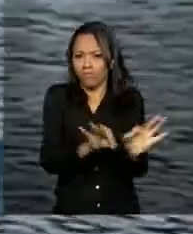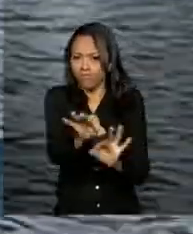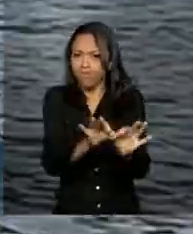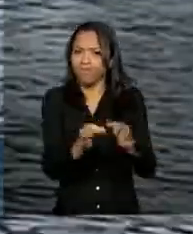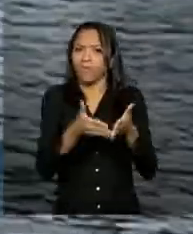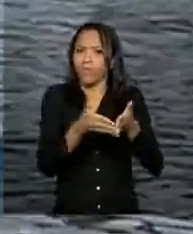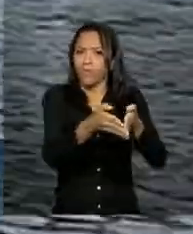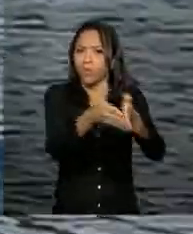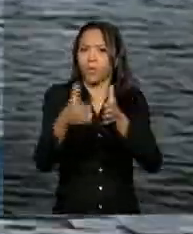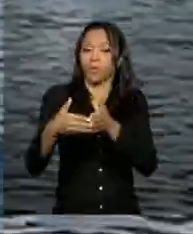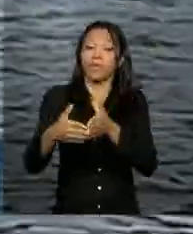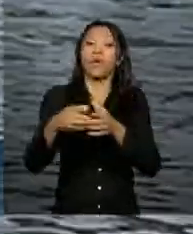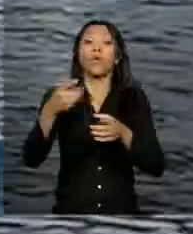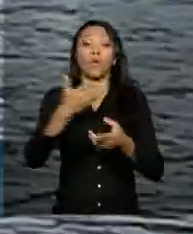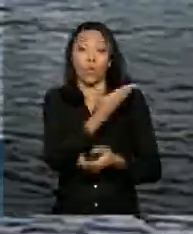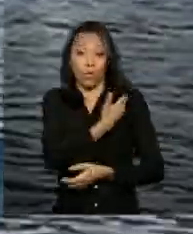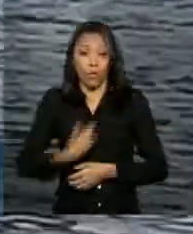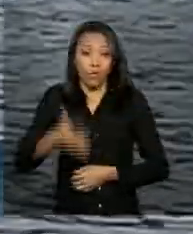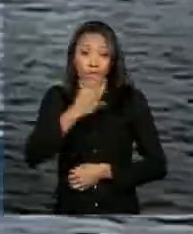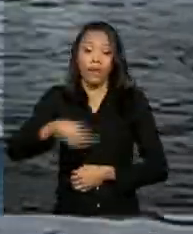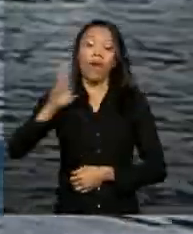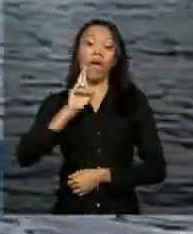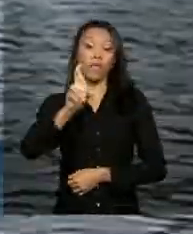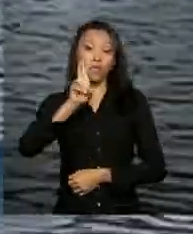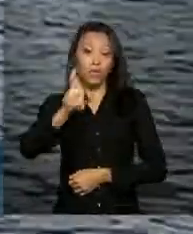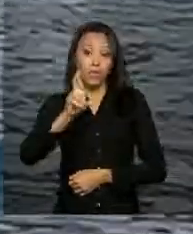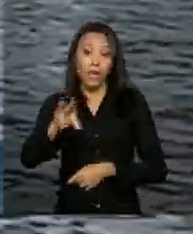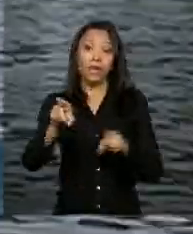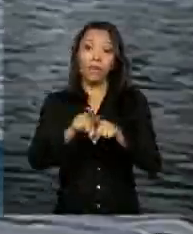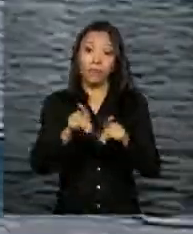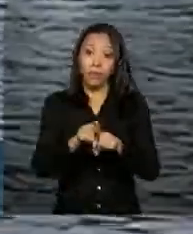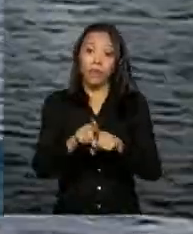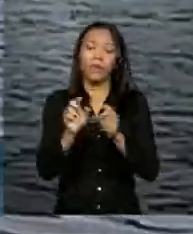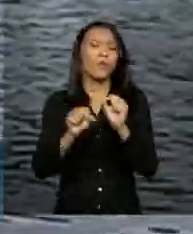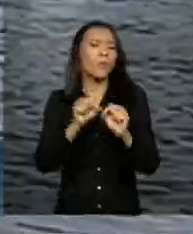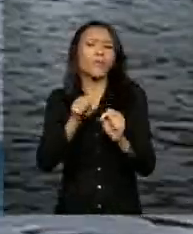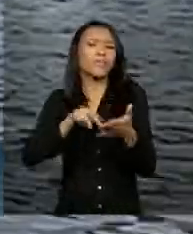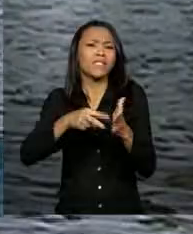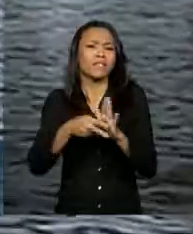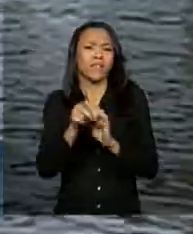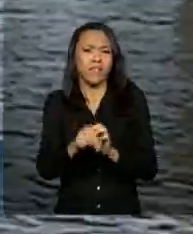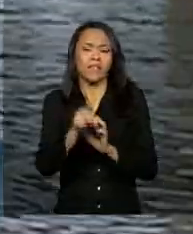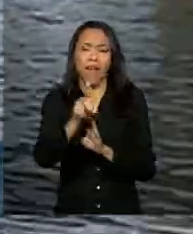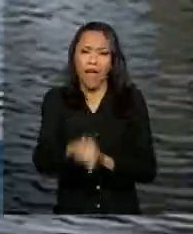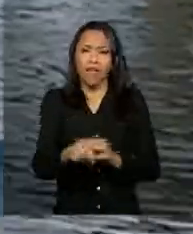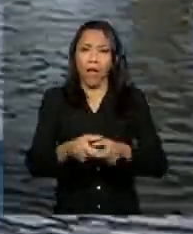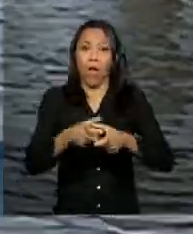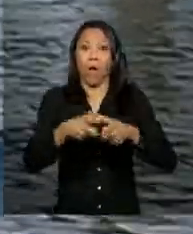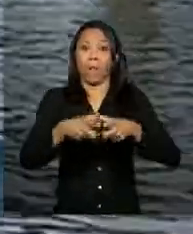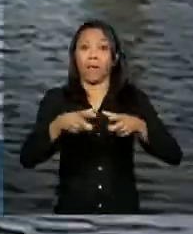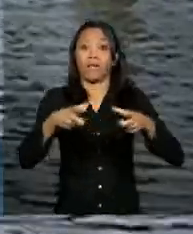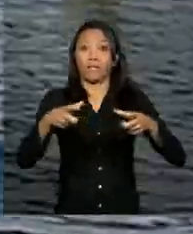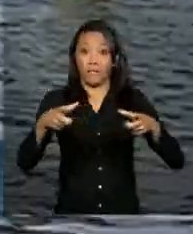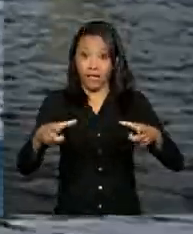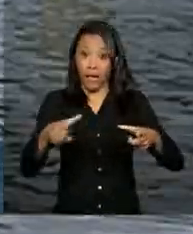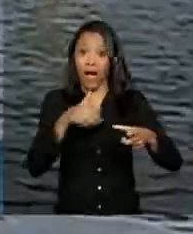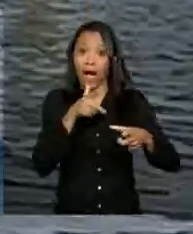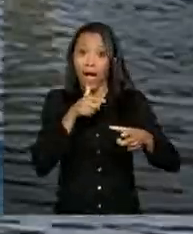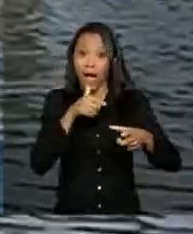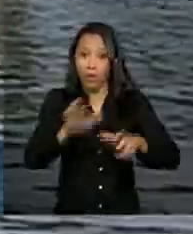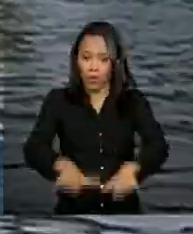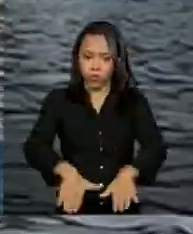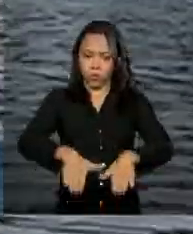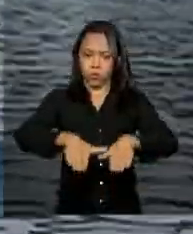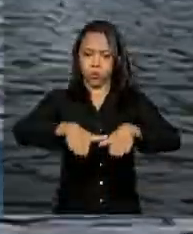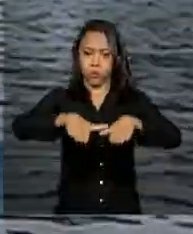o governo federal vai ficar responsável pelo sistema de dragagem do Porto e que que é isso é o sistema que vai aumentar o nível do mar para que